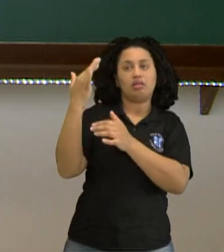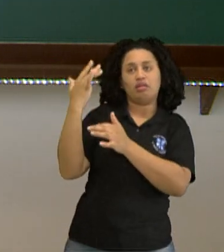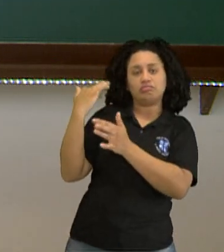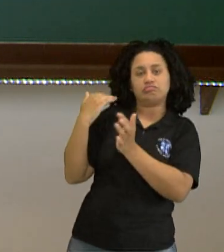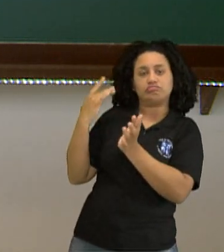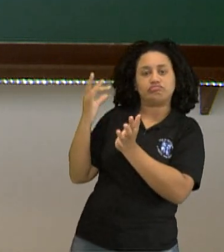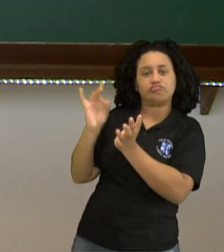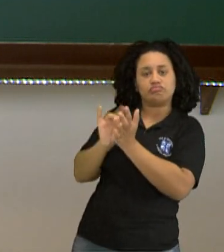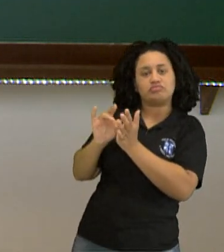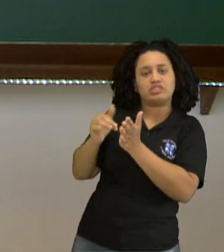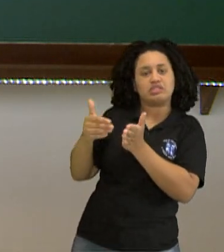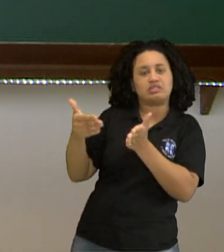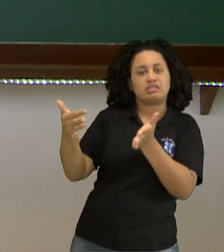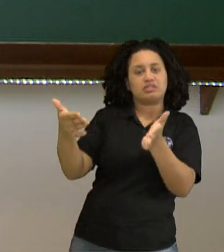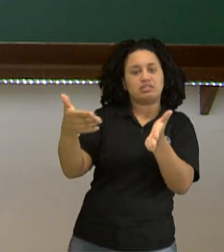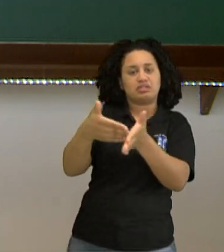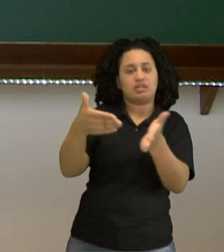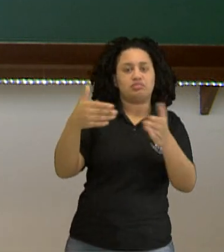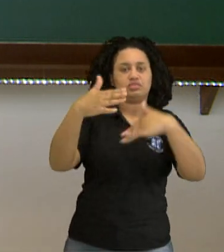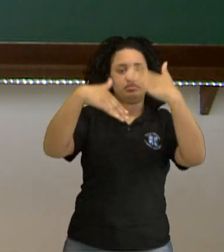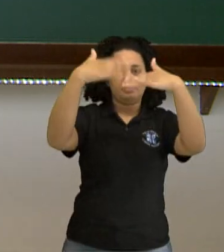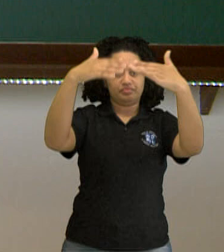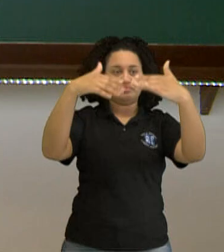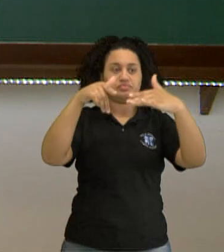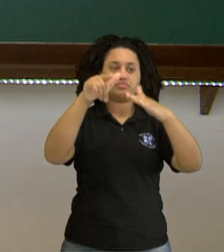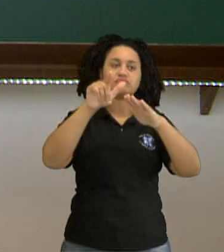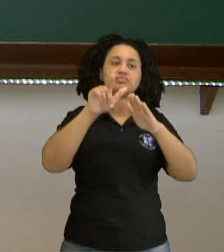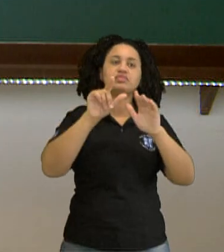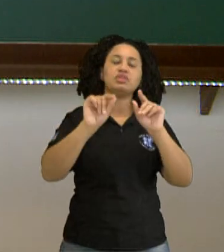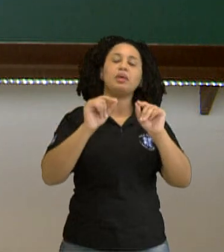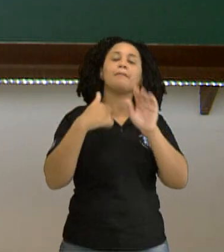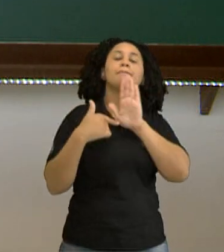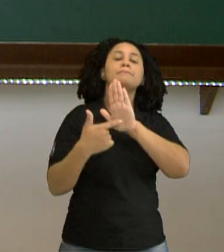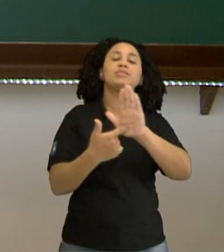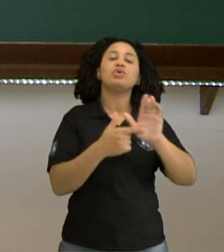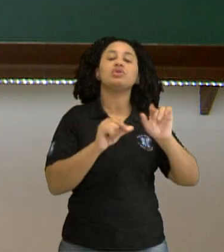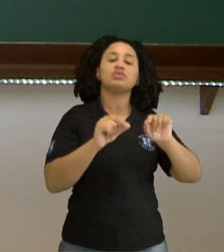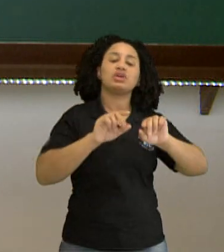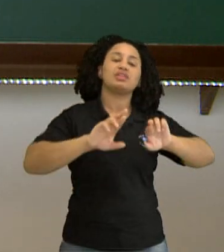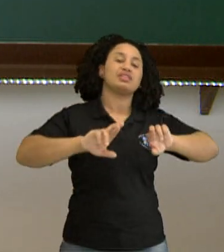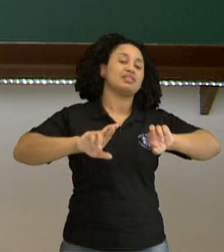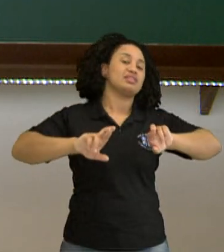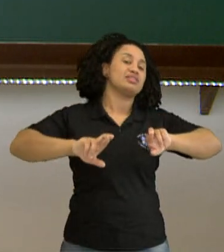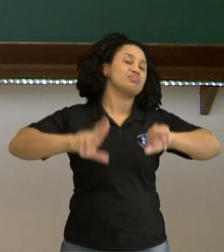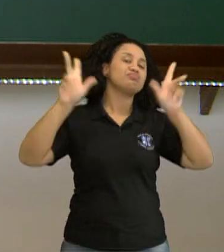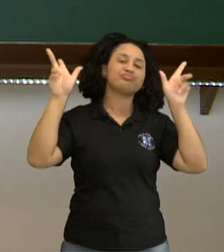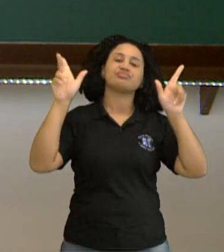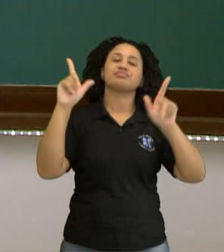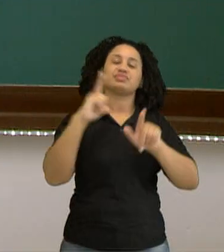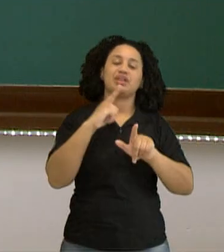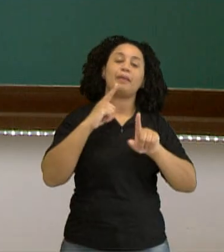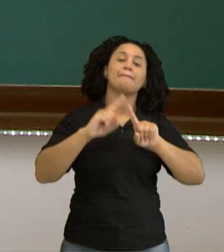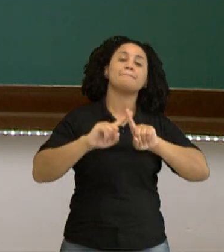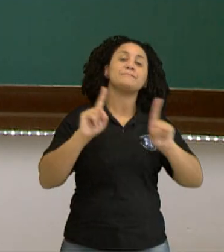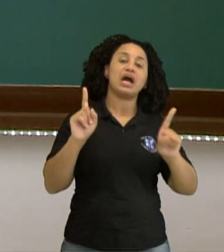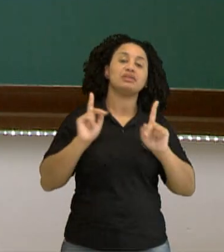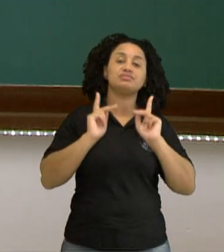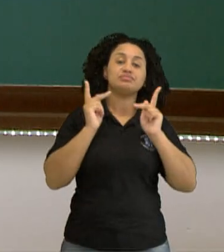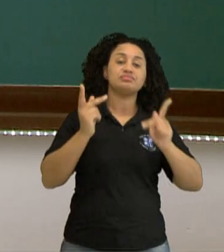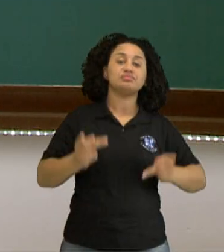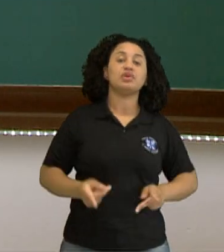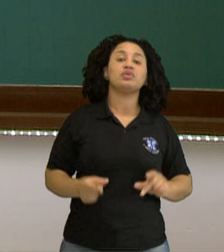evoluído. Aqui, esse início aqui mostra que, apesar das diferenças imensas, a humanidade ela é